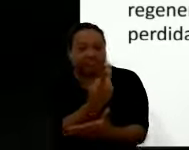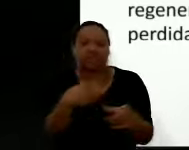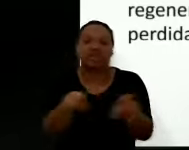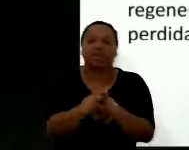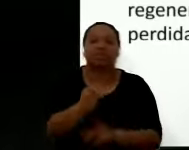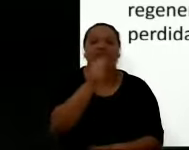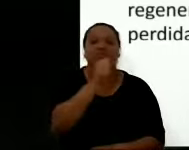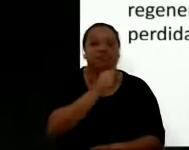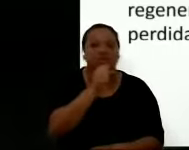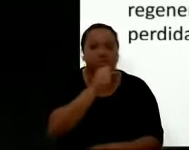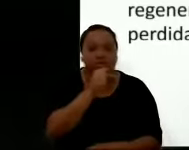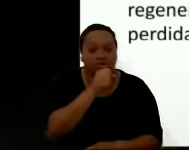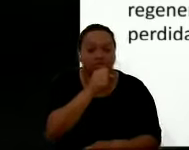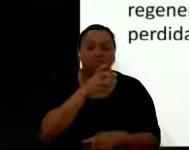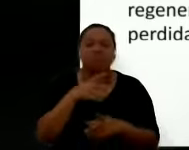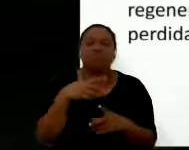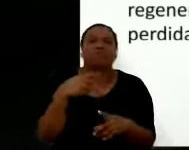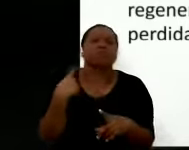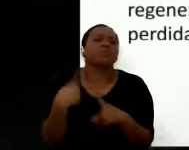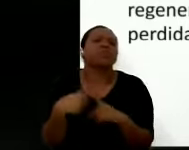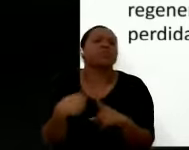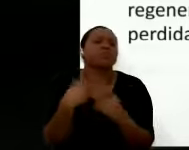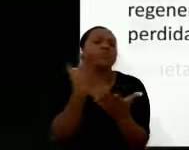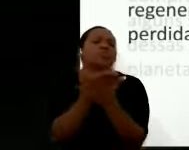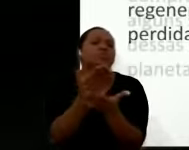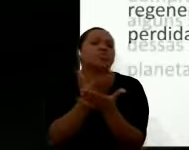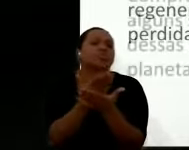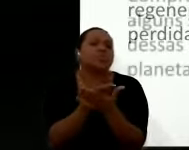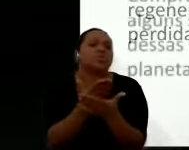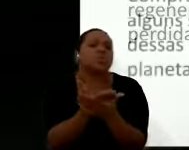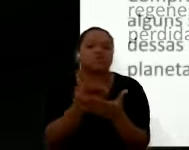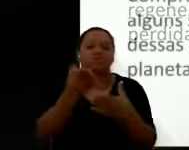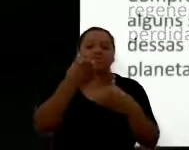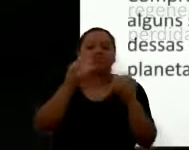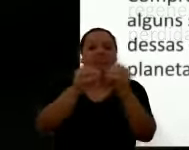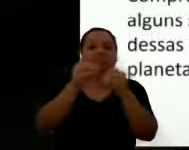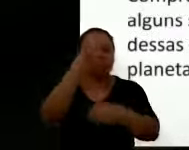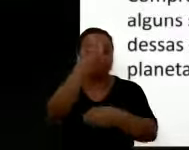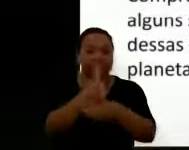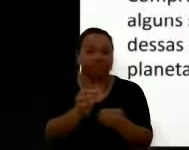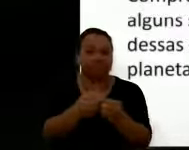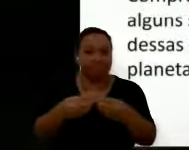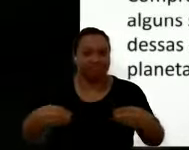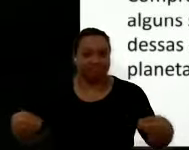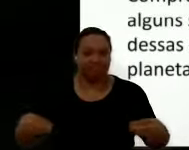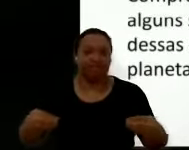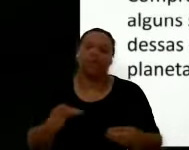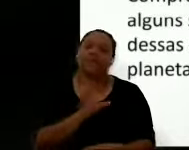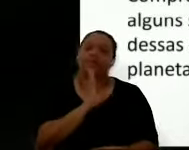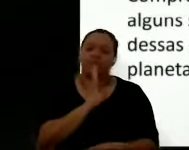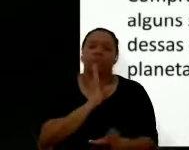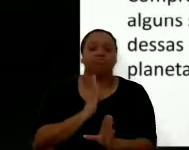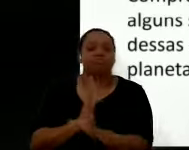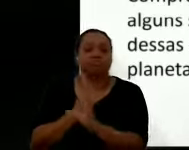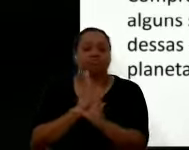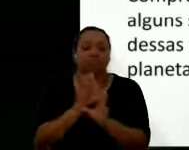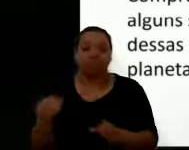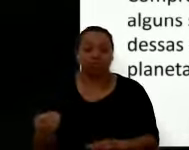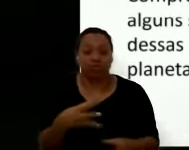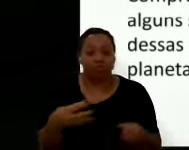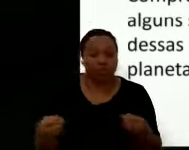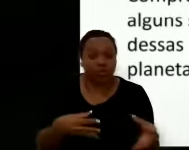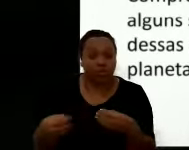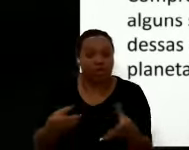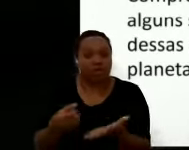corte, queda e o envelhecimento. Para que estudar a mitose? Conhecendo o